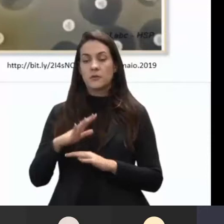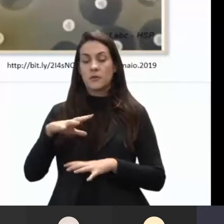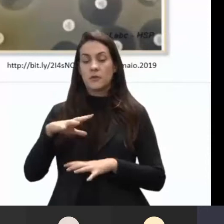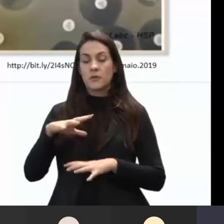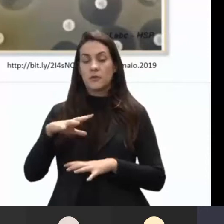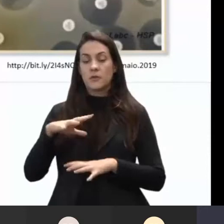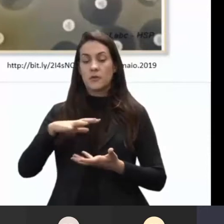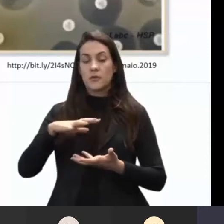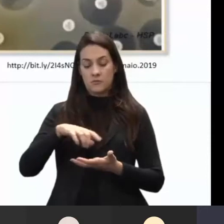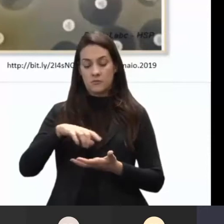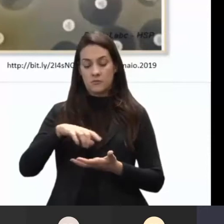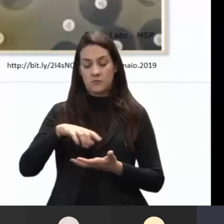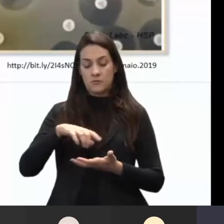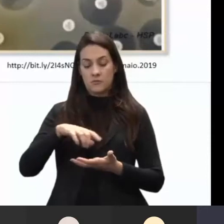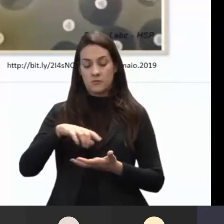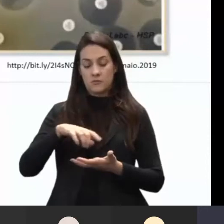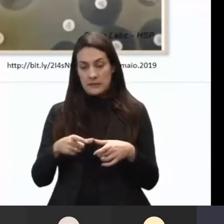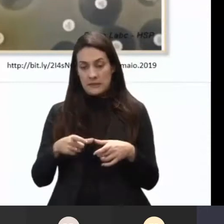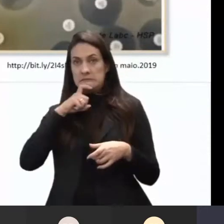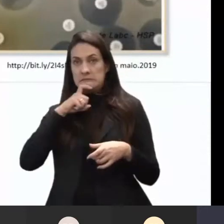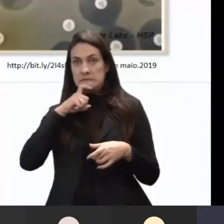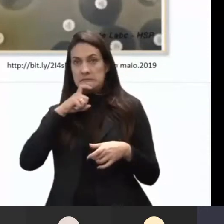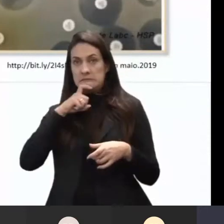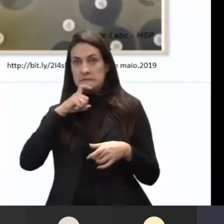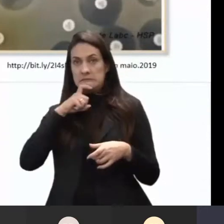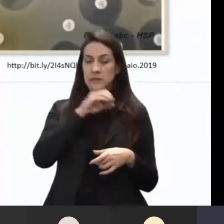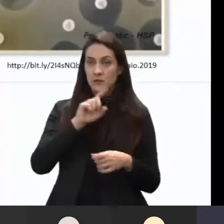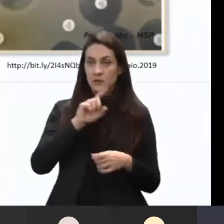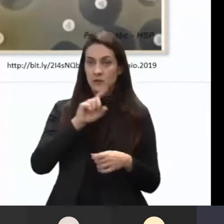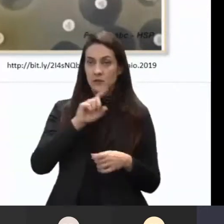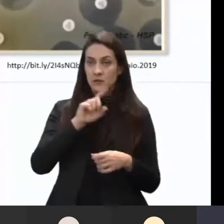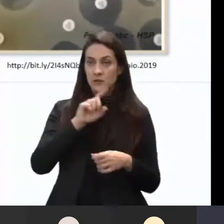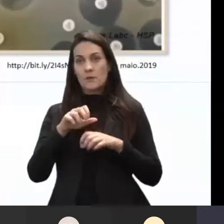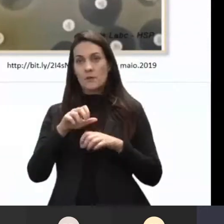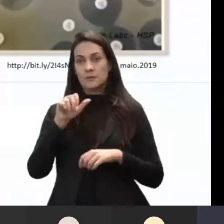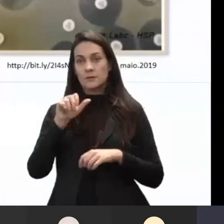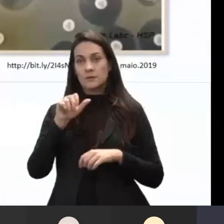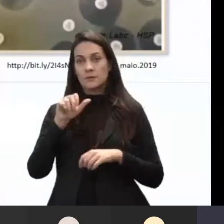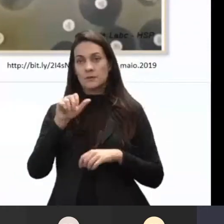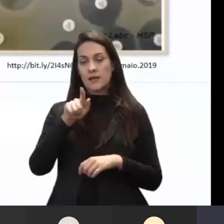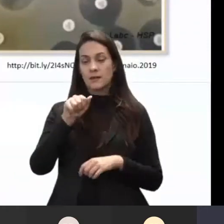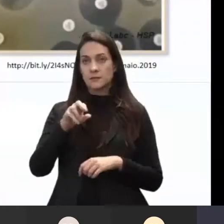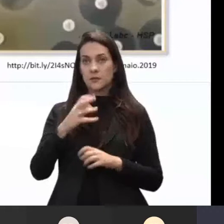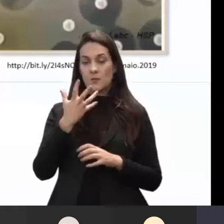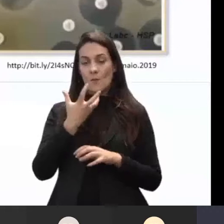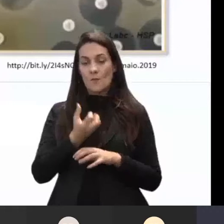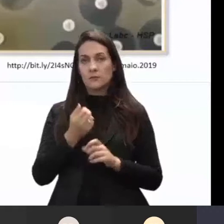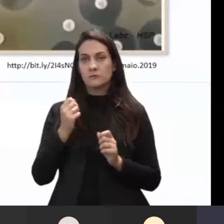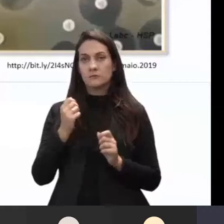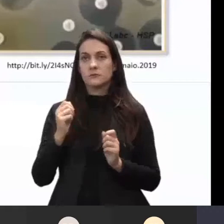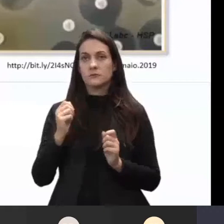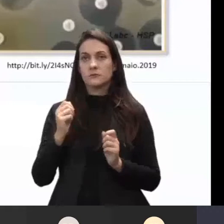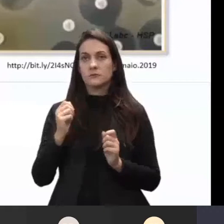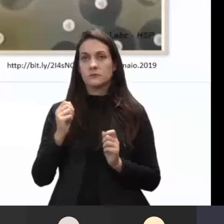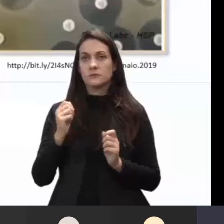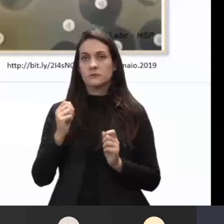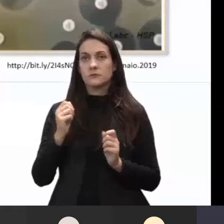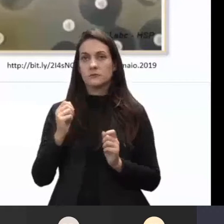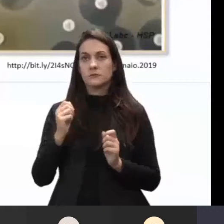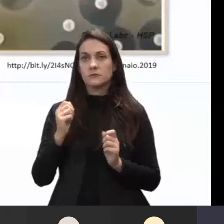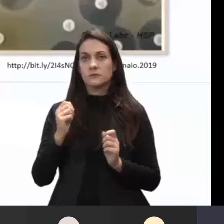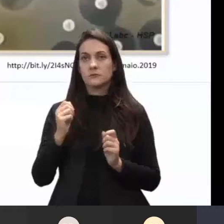quê? Para que o inóculo seja totalmente absorvido ali pelo agar antes de você aplicar os discos. Por